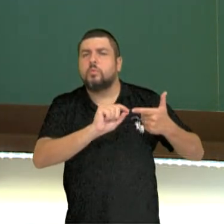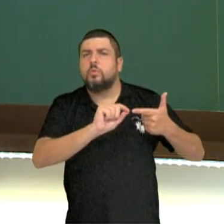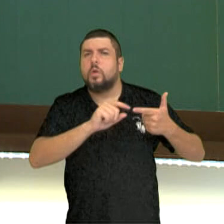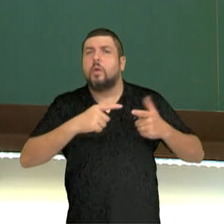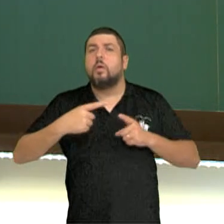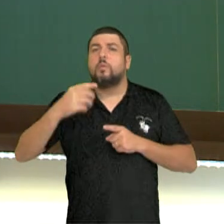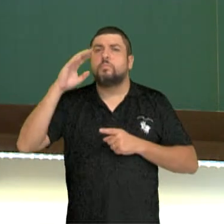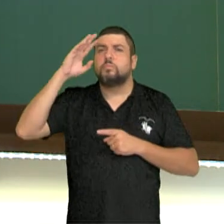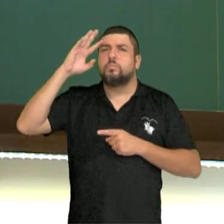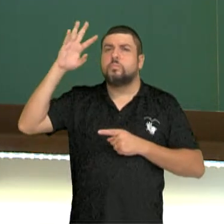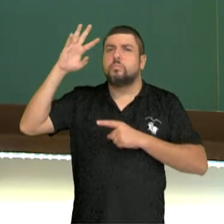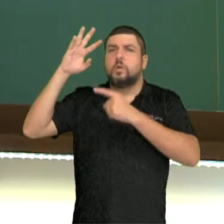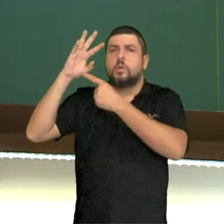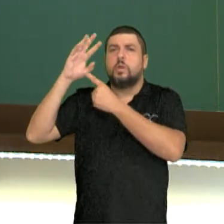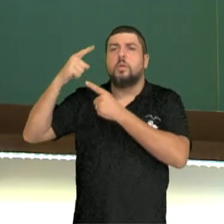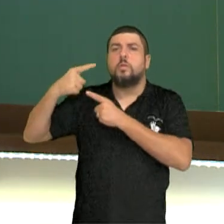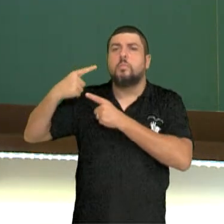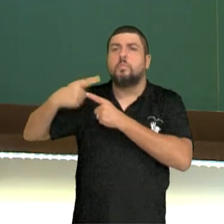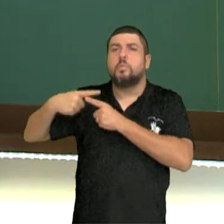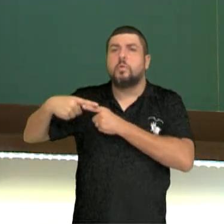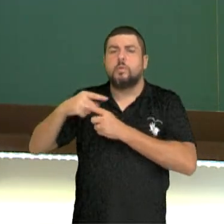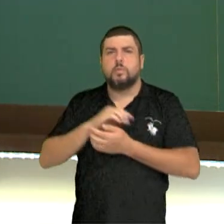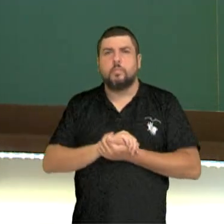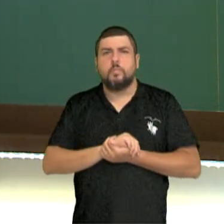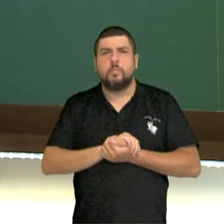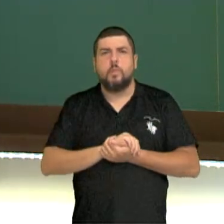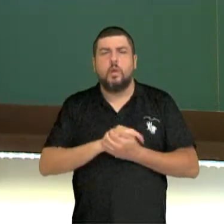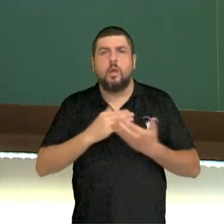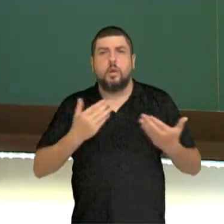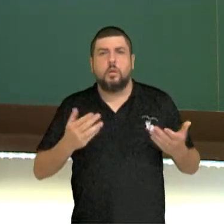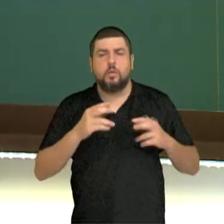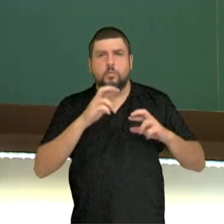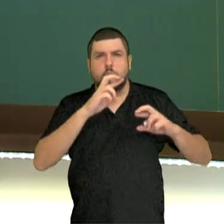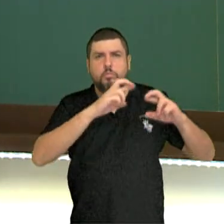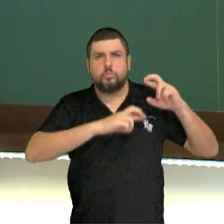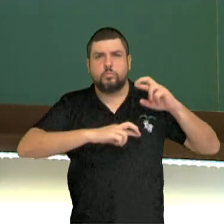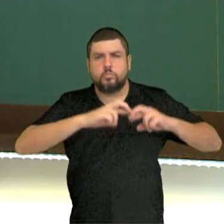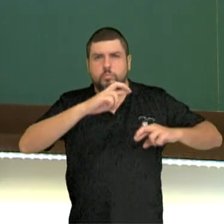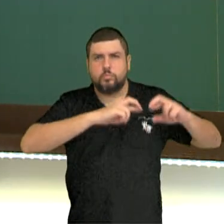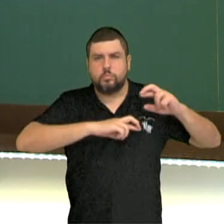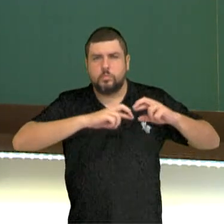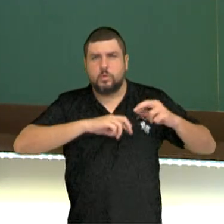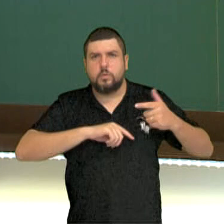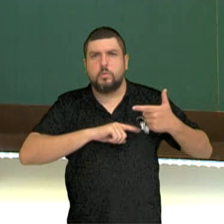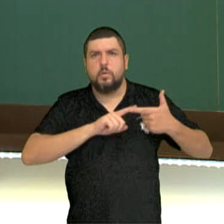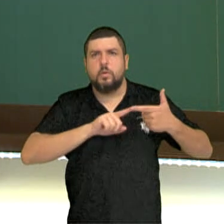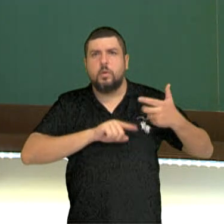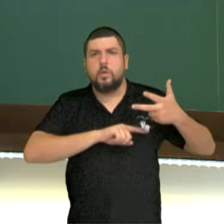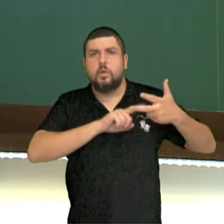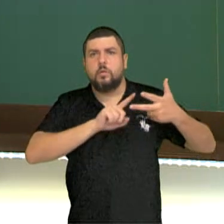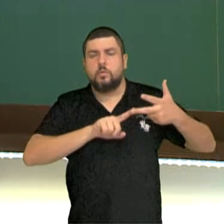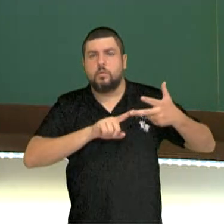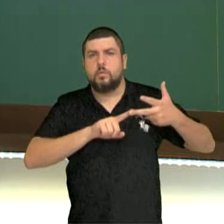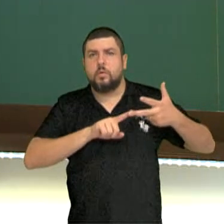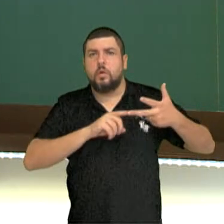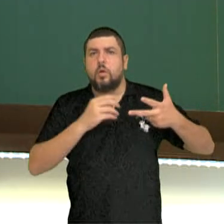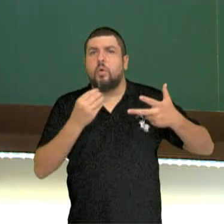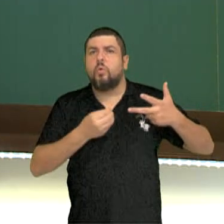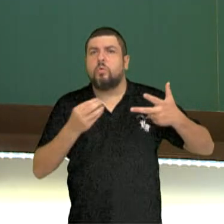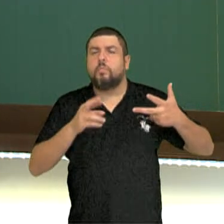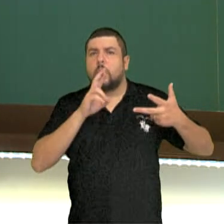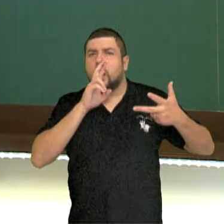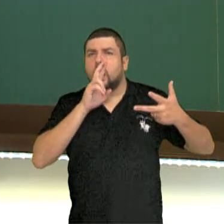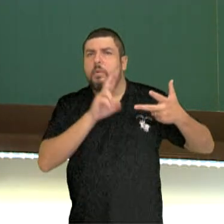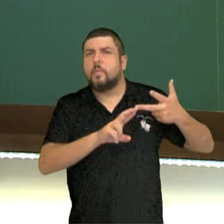que antecipa um resultado. Então ele observava, formulava hipóteses, possíveis resultados, e a realização